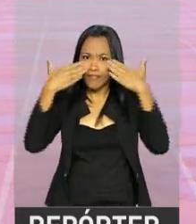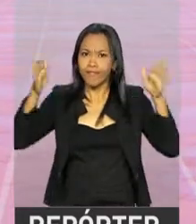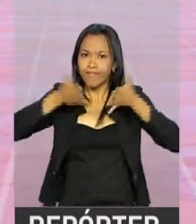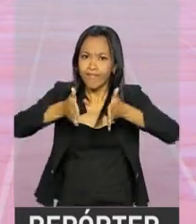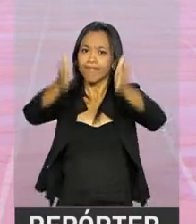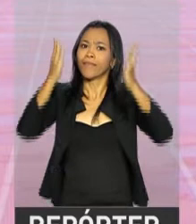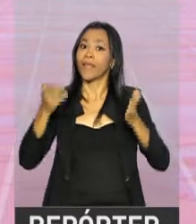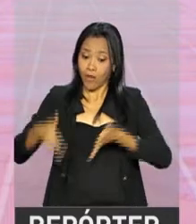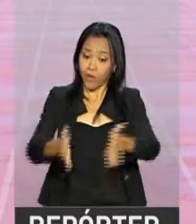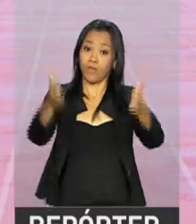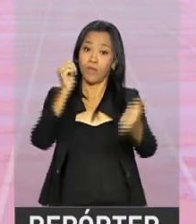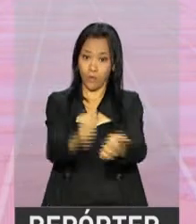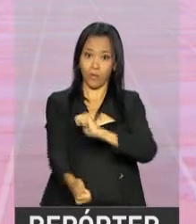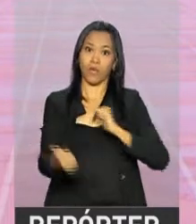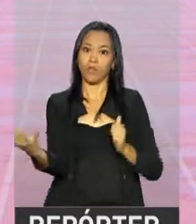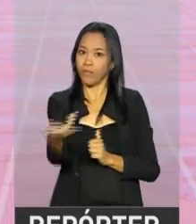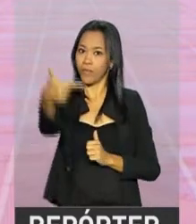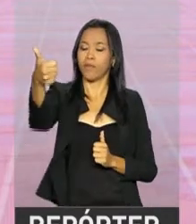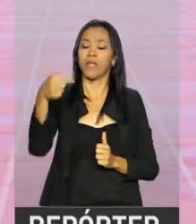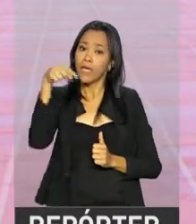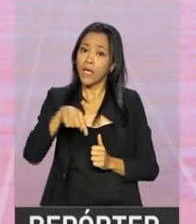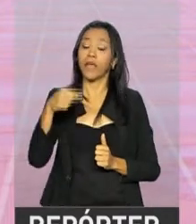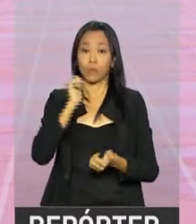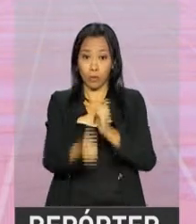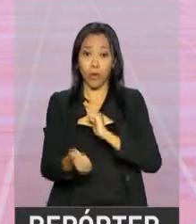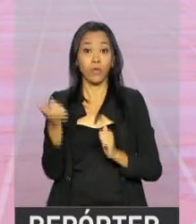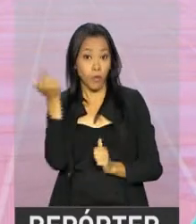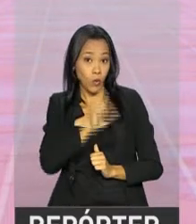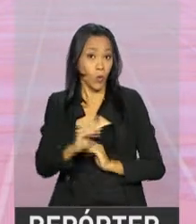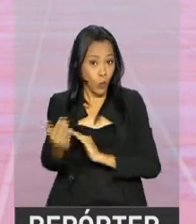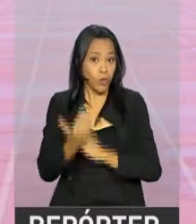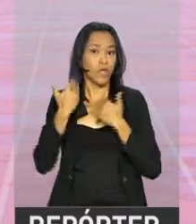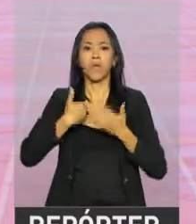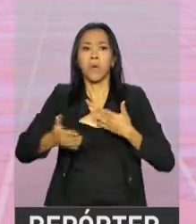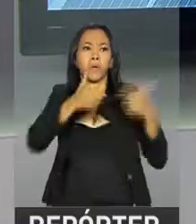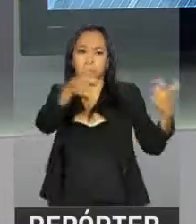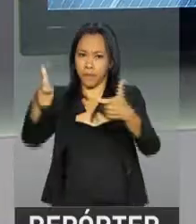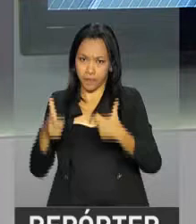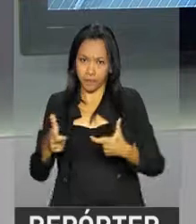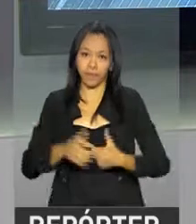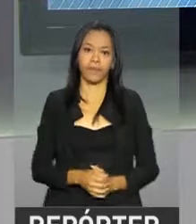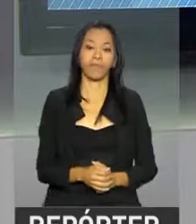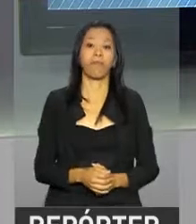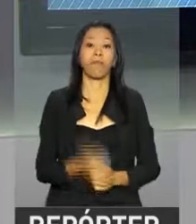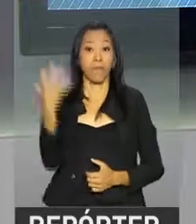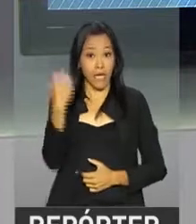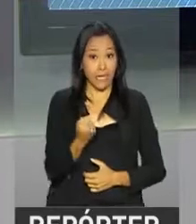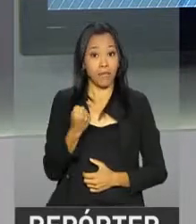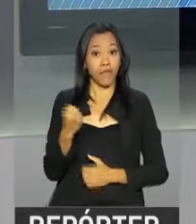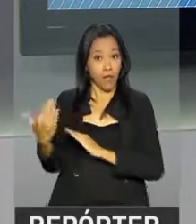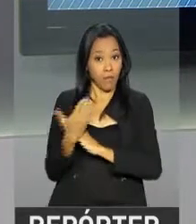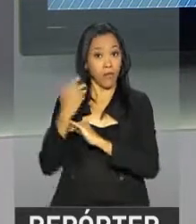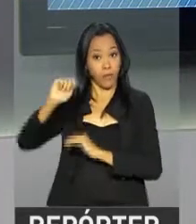ele que o esporte é um caminho fantástico e que através do esporte eles podem conseguir chegar onde quiser chegar. Para receber o